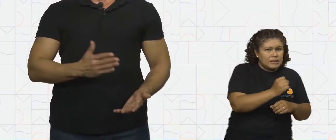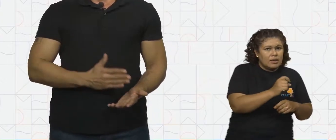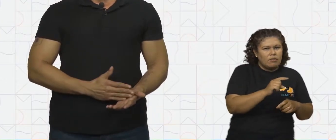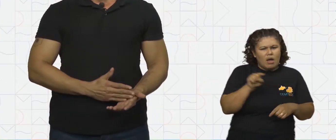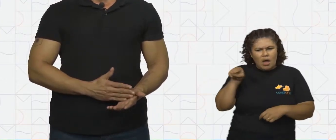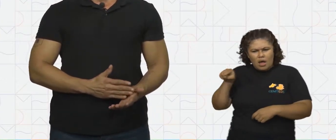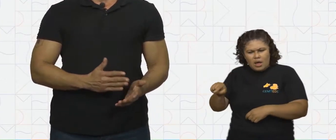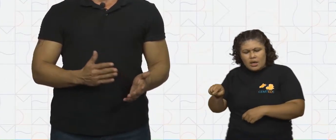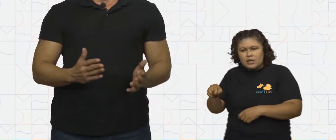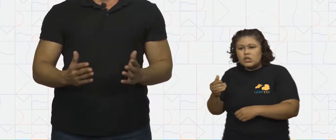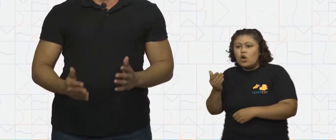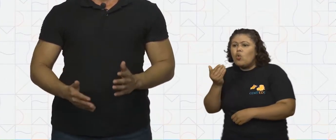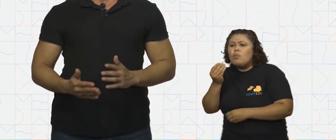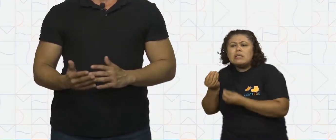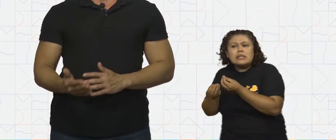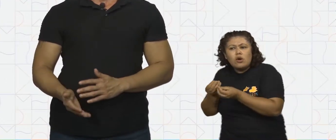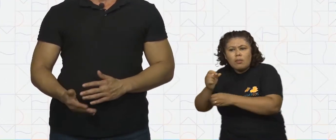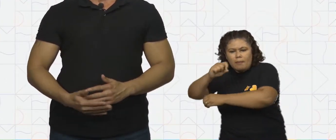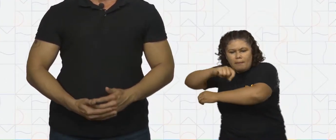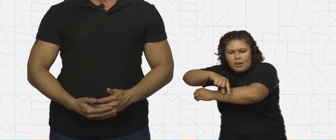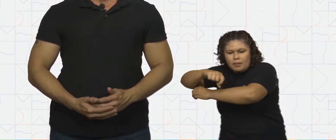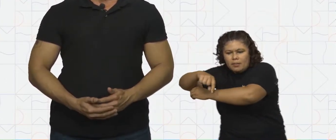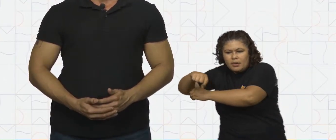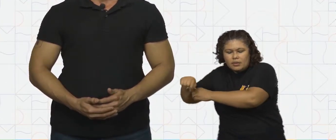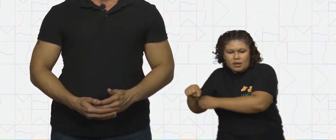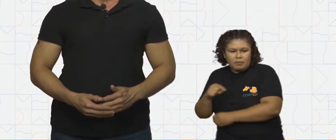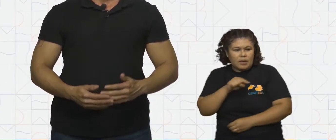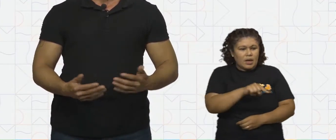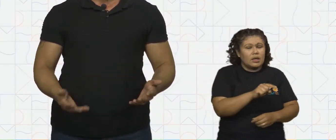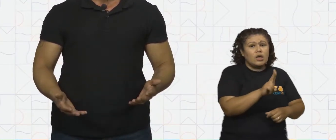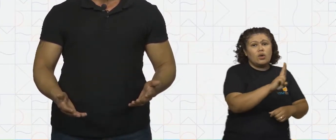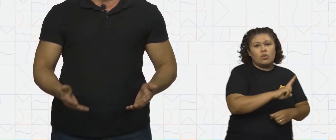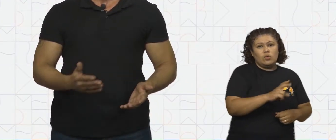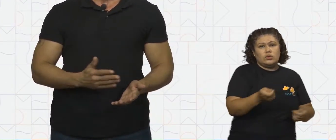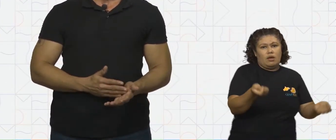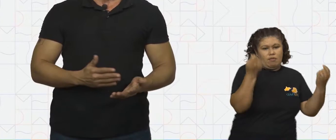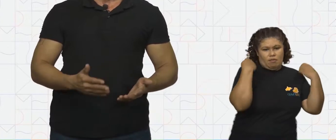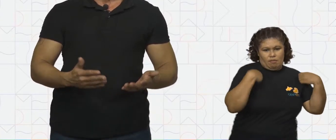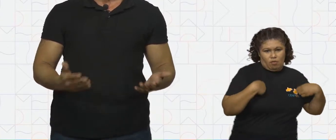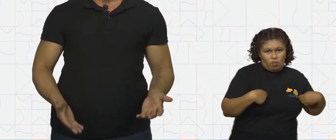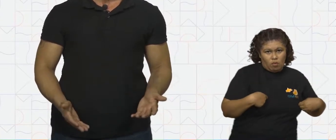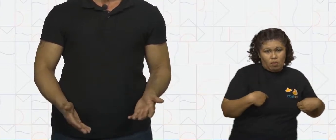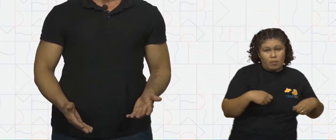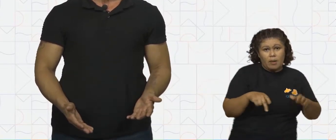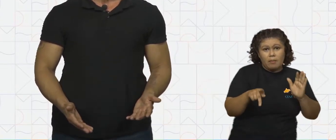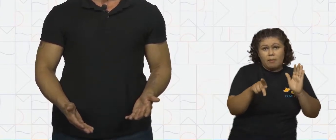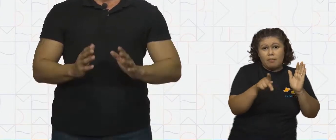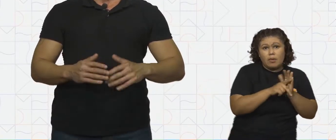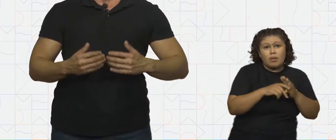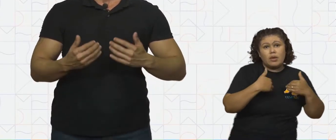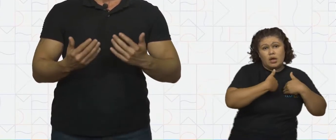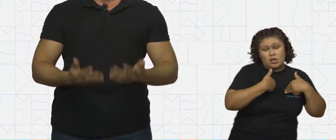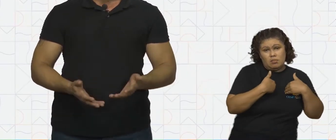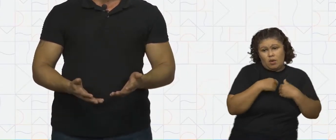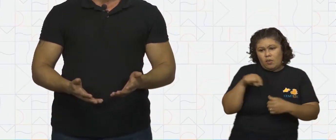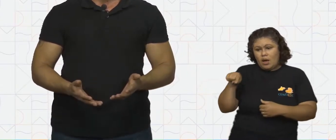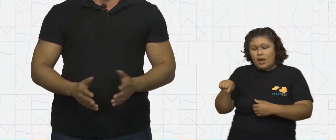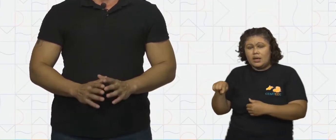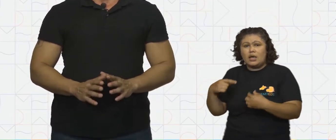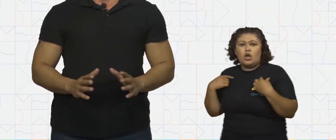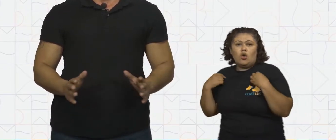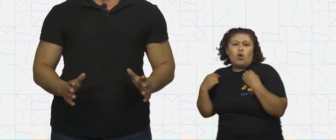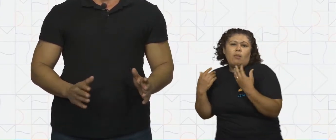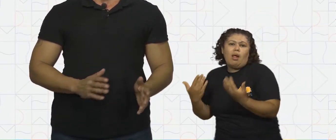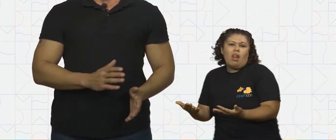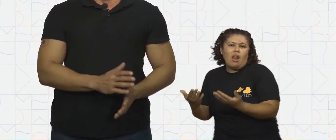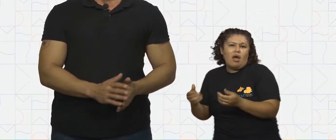No Paleolítico, eles usam peles de animais como vestimentas. No Neolítico, eles começam a usar roupas mais leves. Com o passar do tempo,